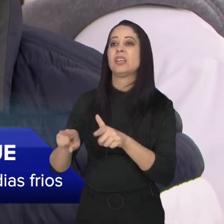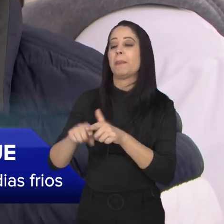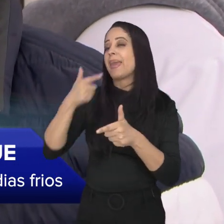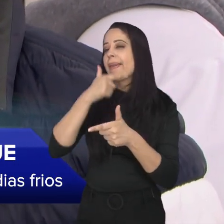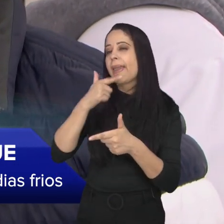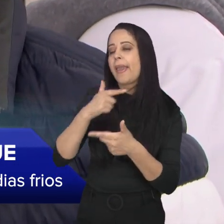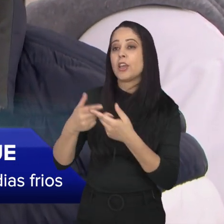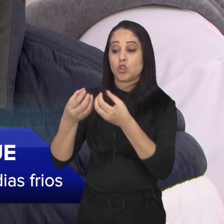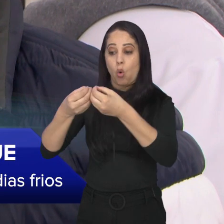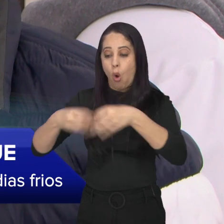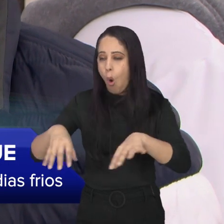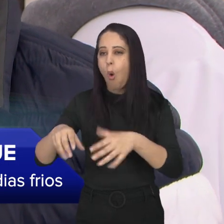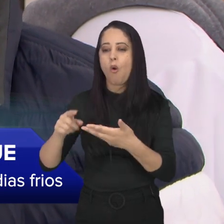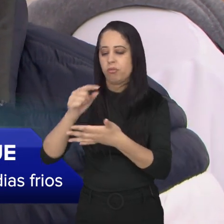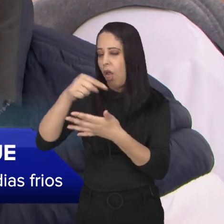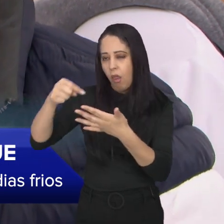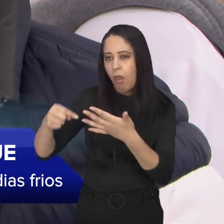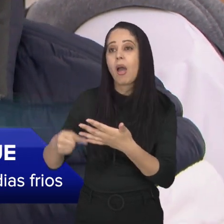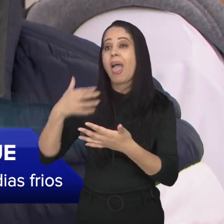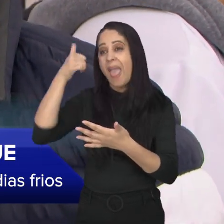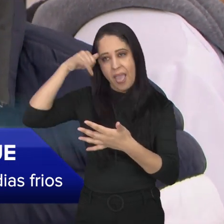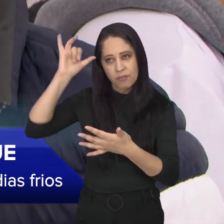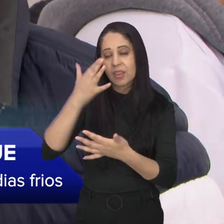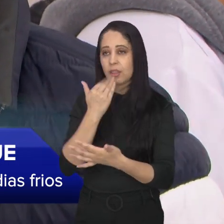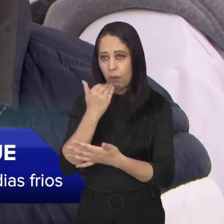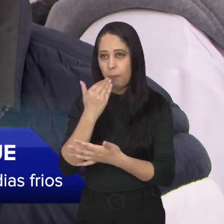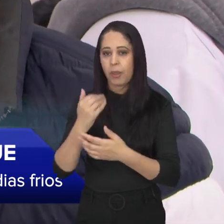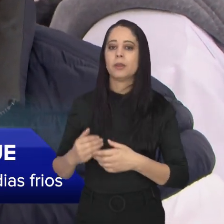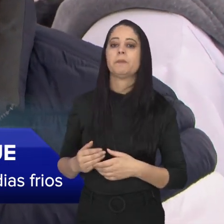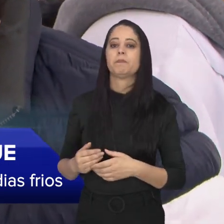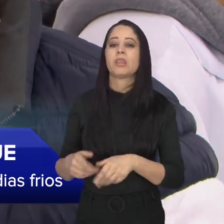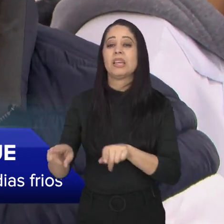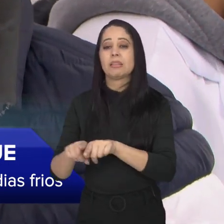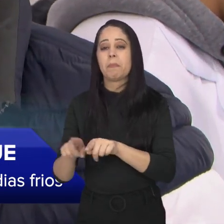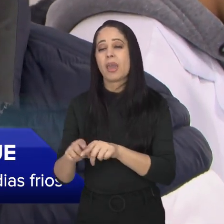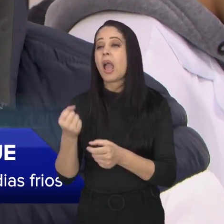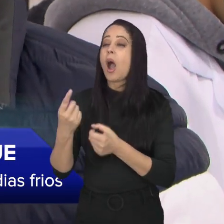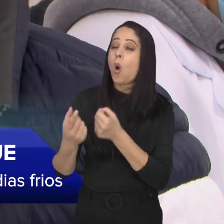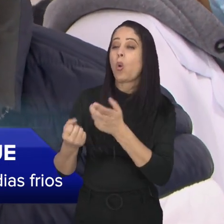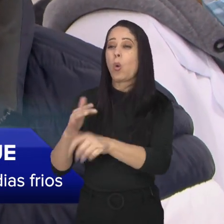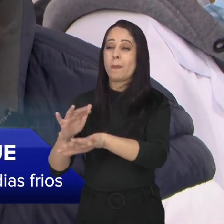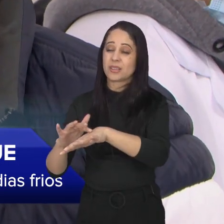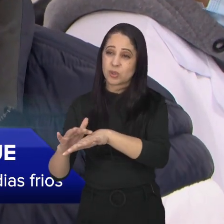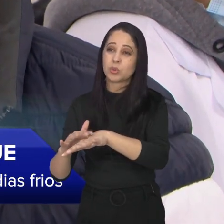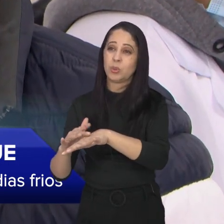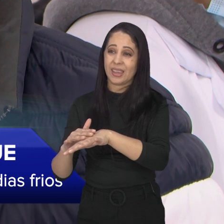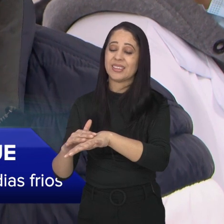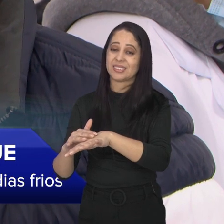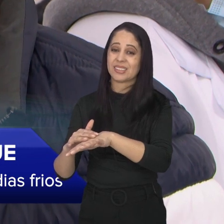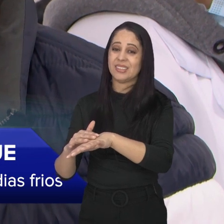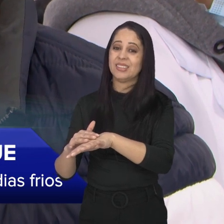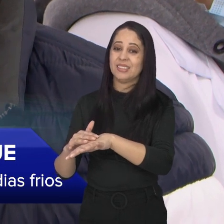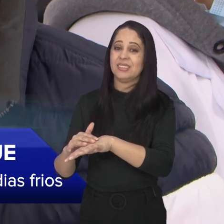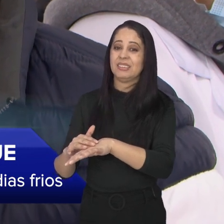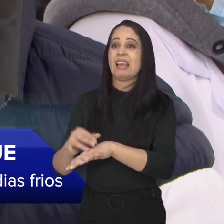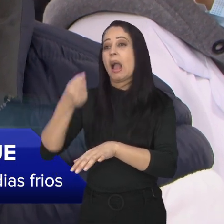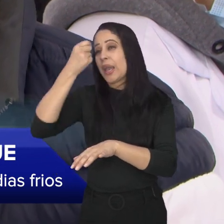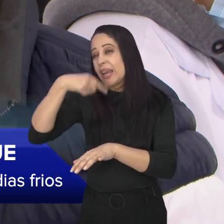fazer a doação. Basta que a pessoa tenha entre 16 e 69 anos. Vale ressaltar que o menor deve estar acompanhado de um responsável